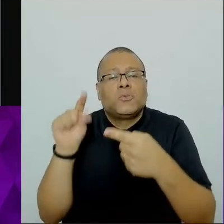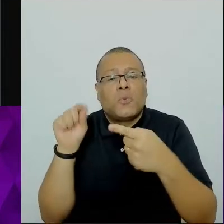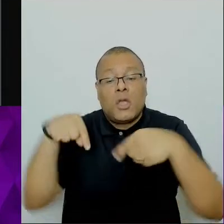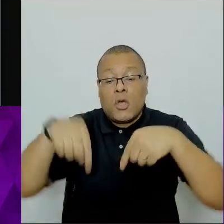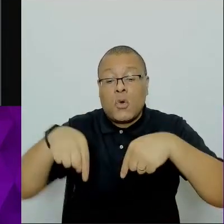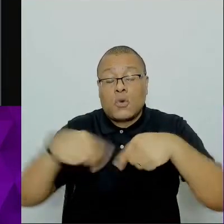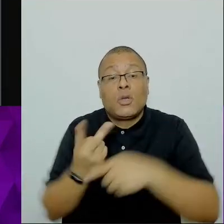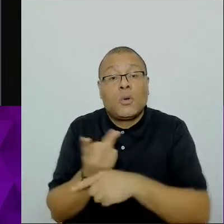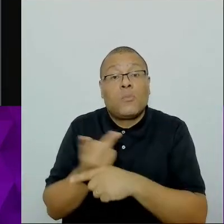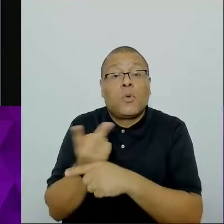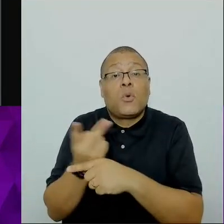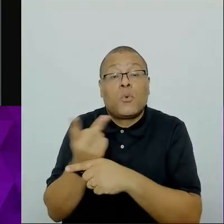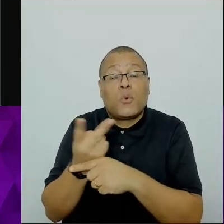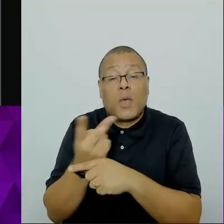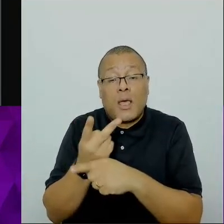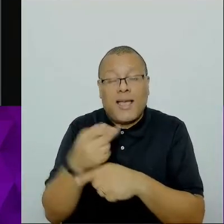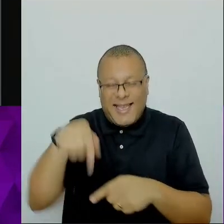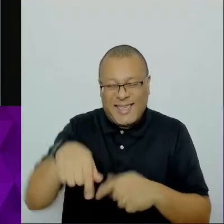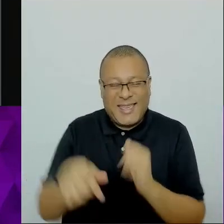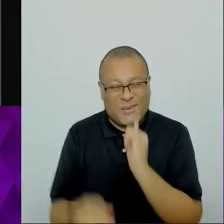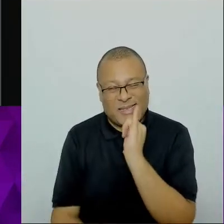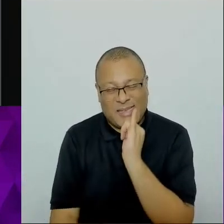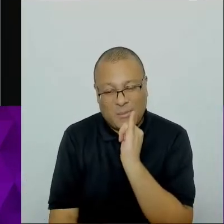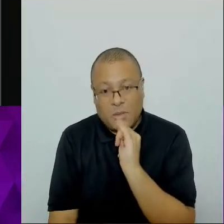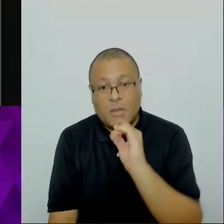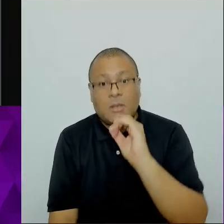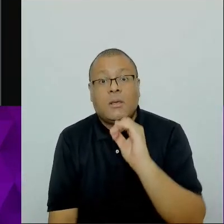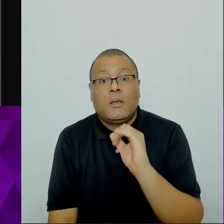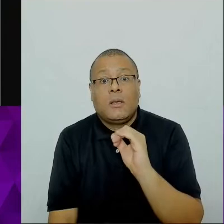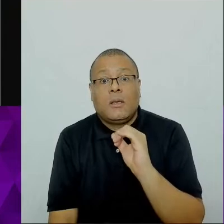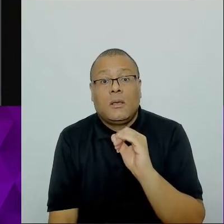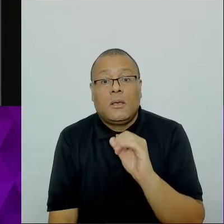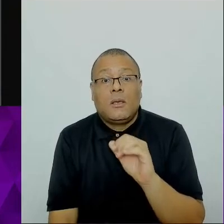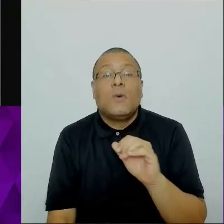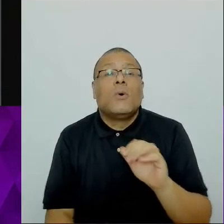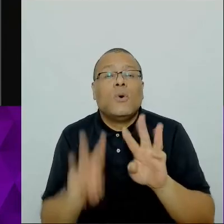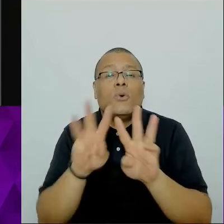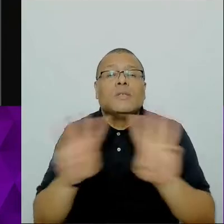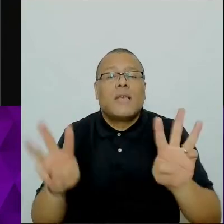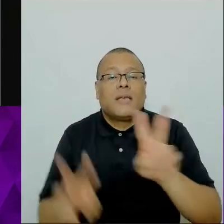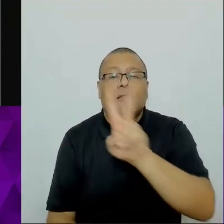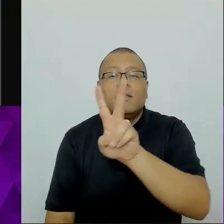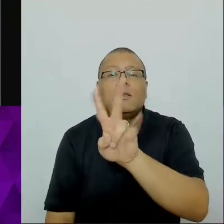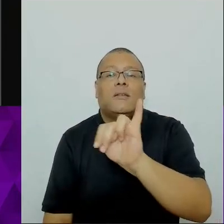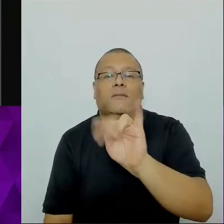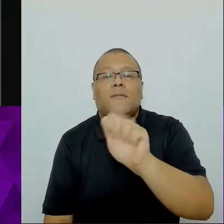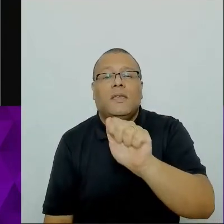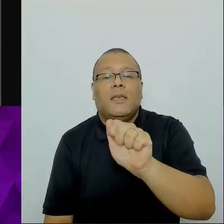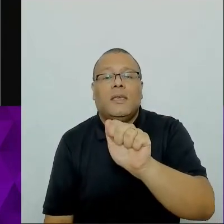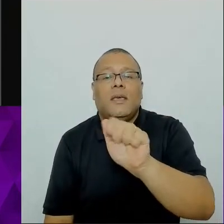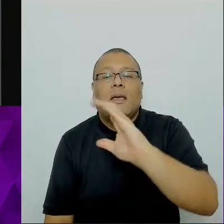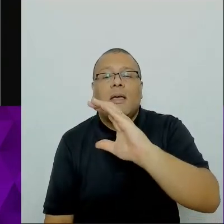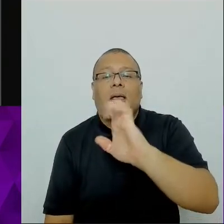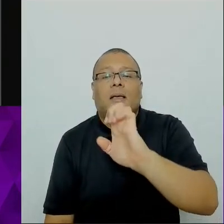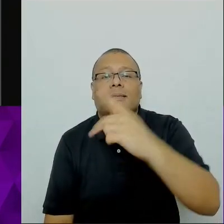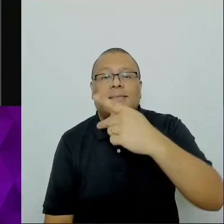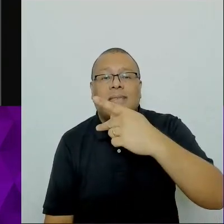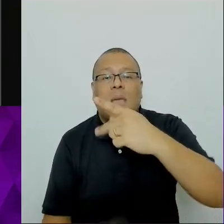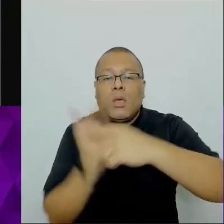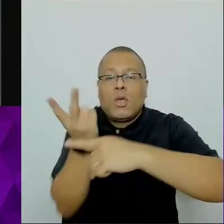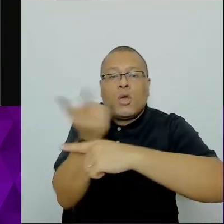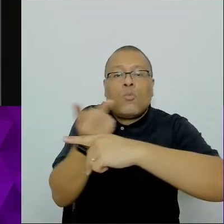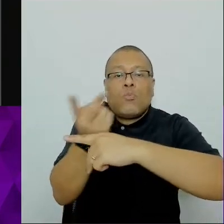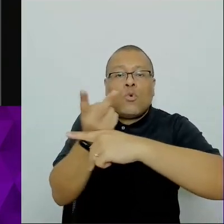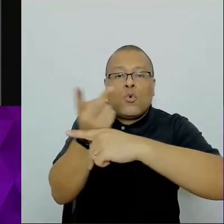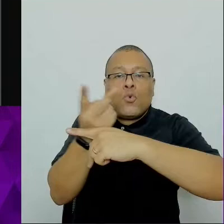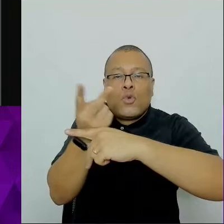buscar o endereço, que é o nosso caso, pelo site via CEP, ele vai lá e faz o serviço REST e busca esse endereço pelo via